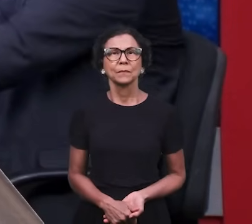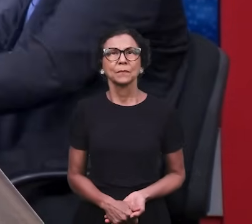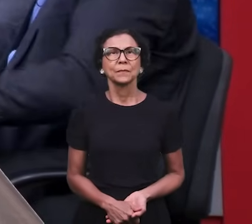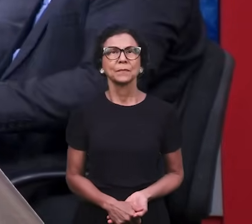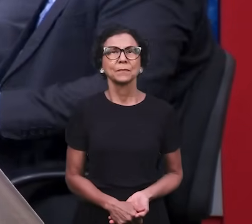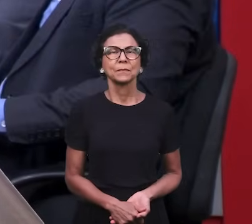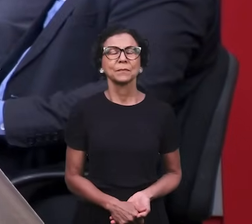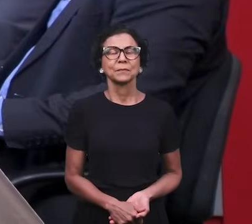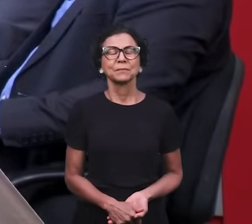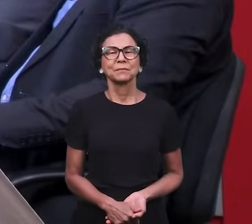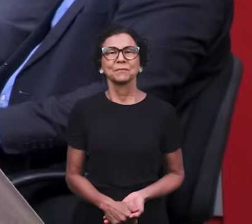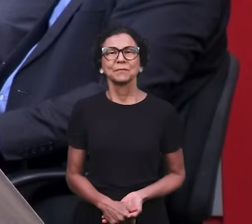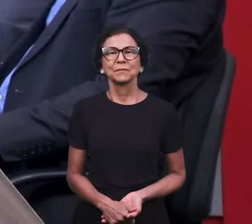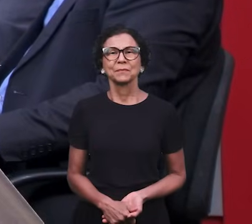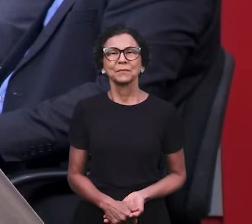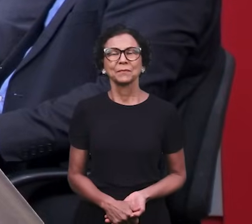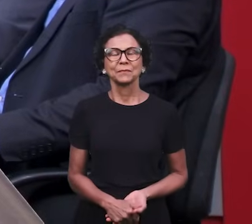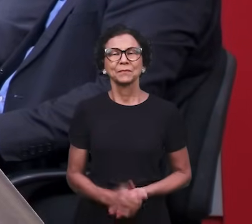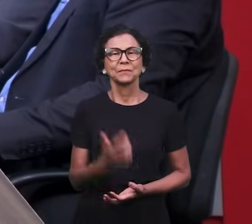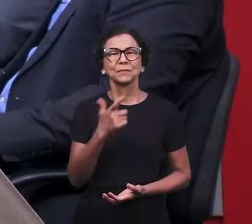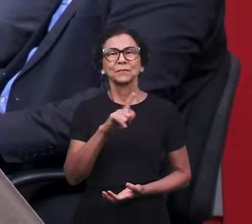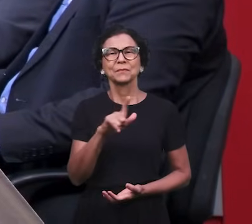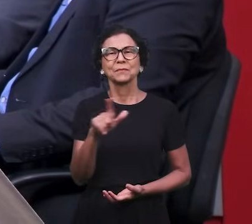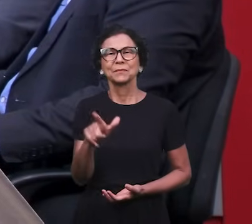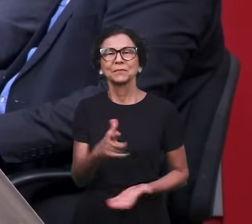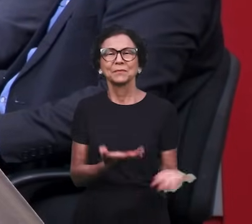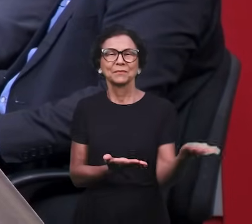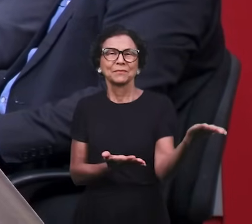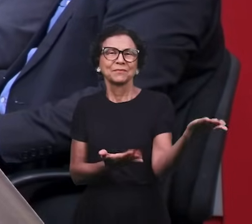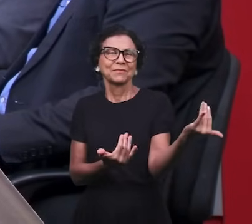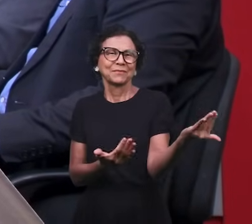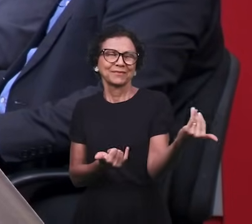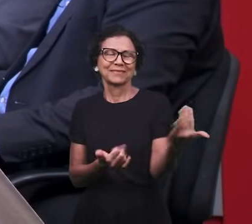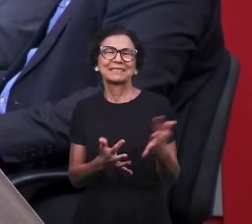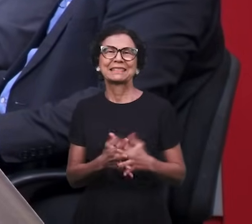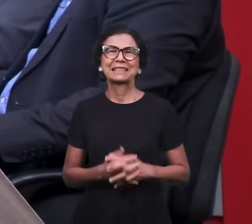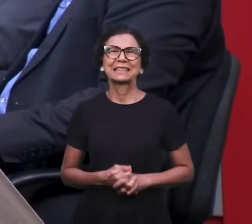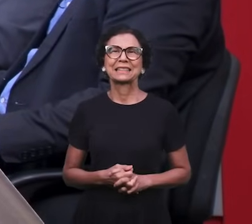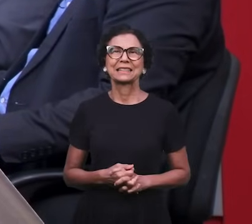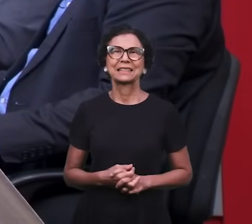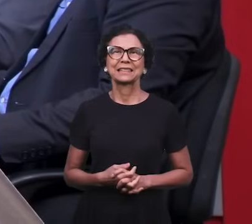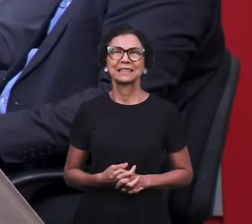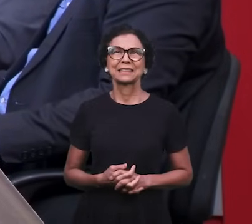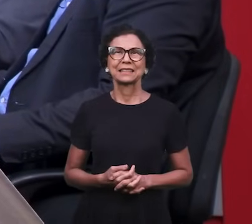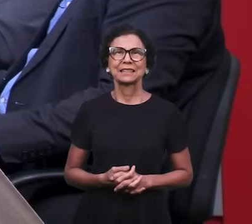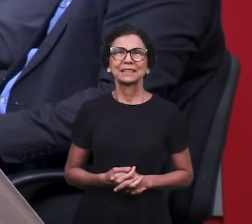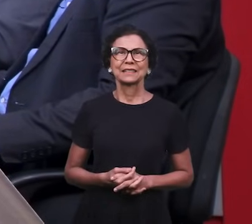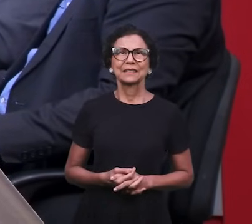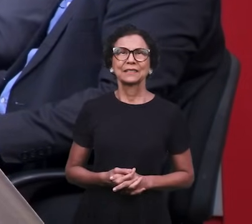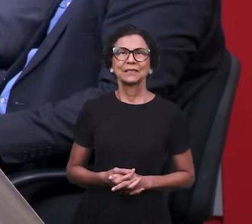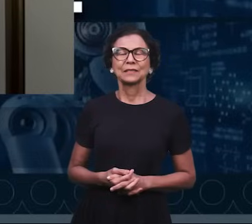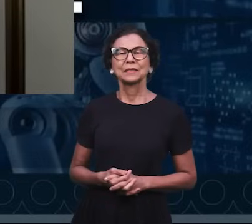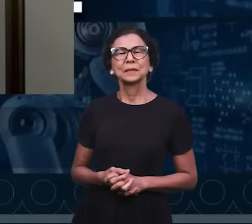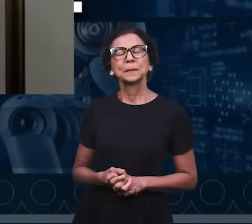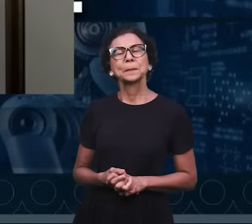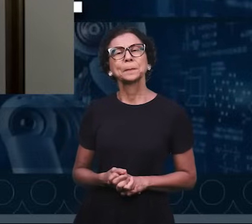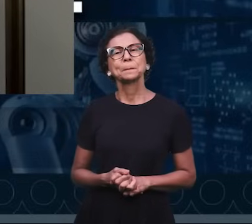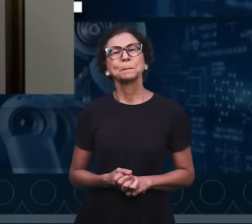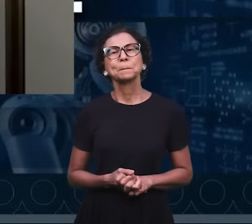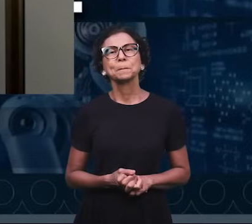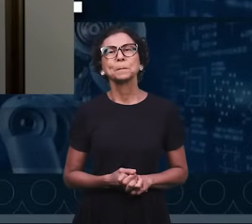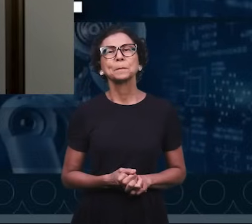uma nova pergunta. Um outro irmão vai trazer uma pergunta que agora será respondida pelo pastor Marcos. A